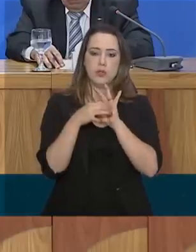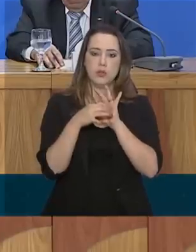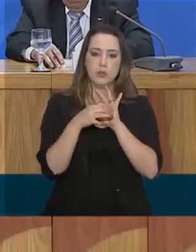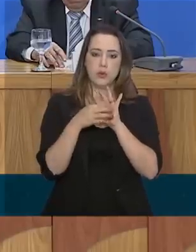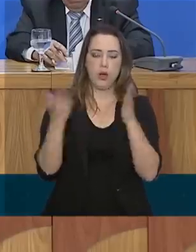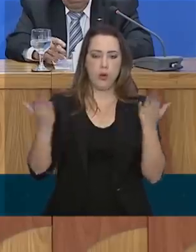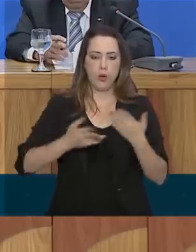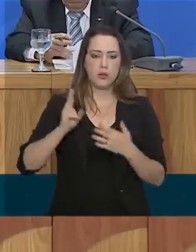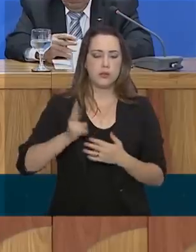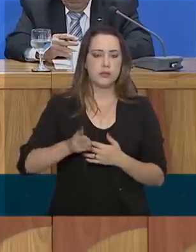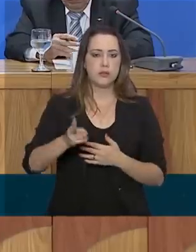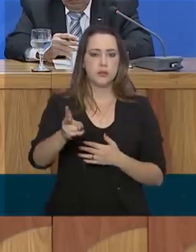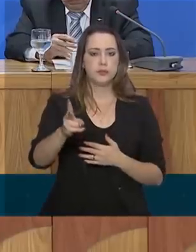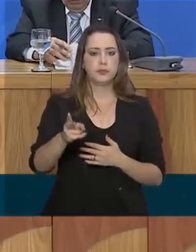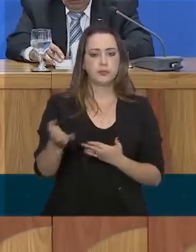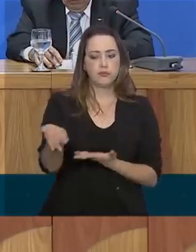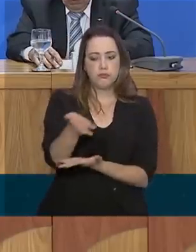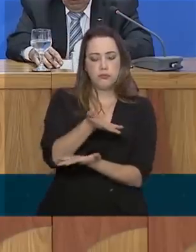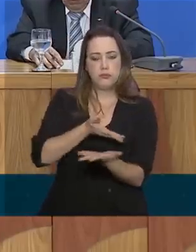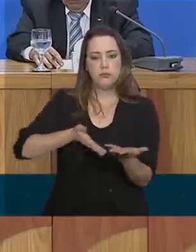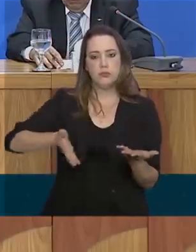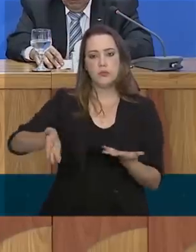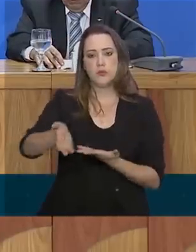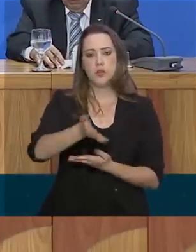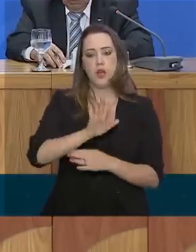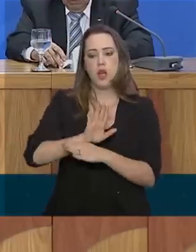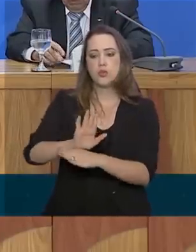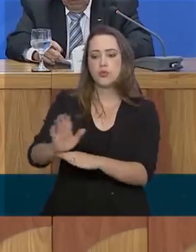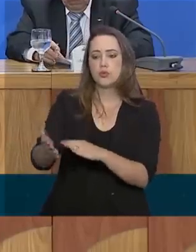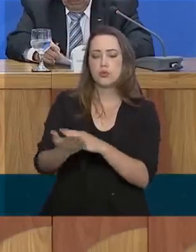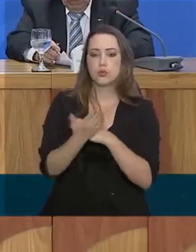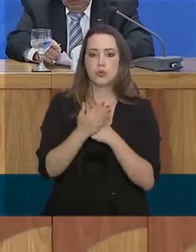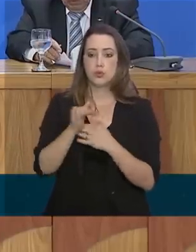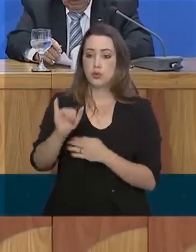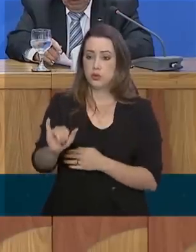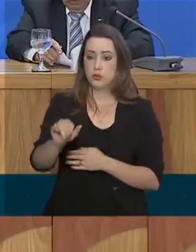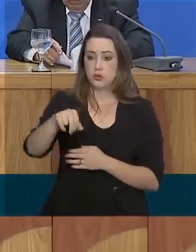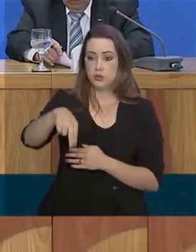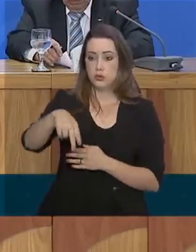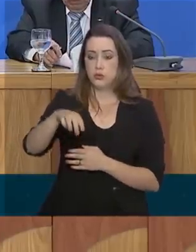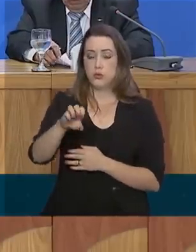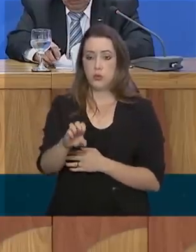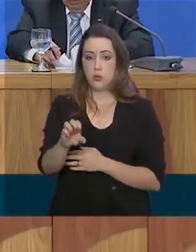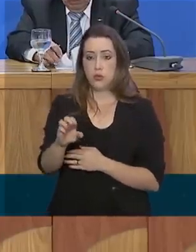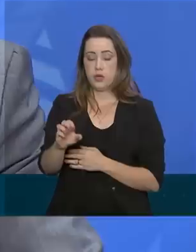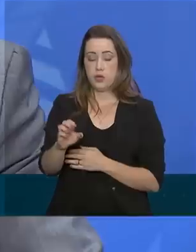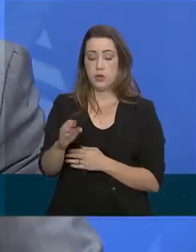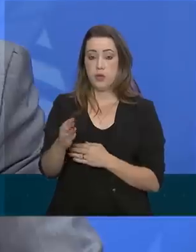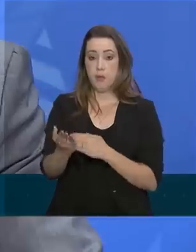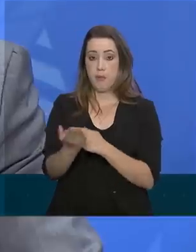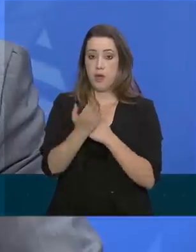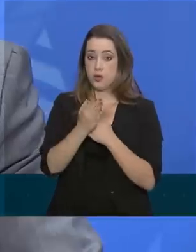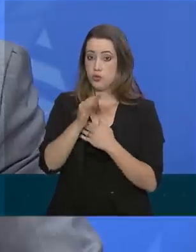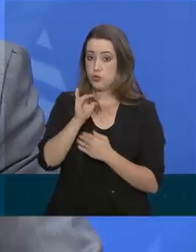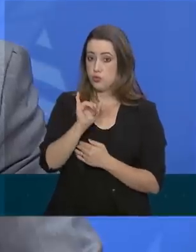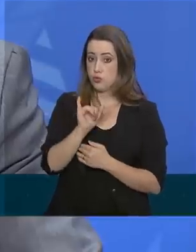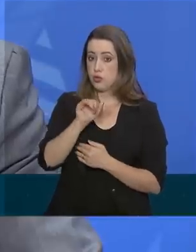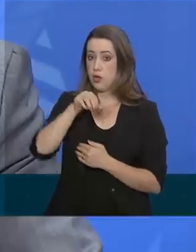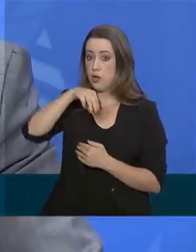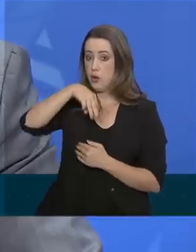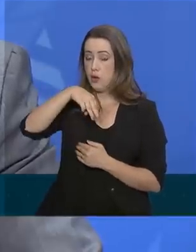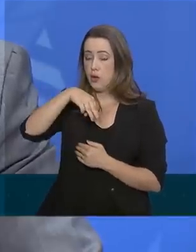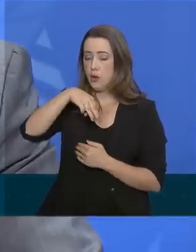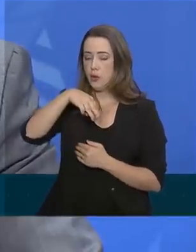pra frente é reciprocamente ajudarmos o inpe a nós e urbano e nós ibama ajudarmos ao inpi para